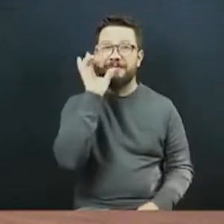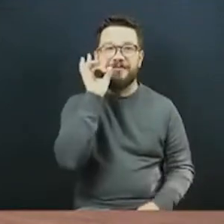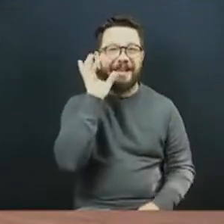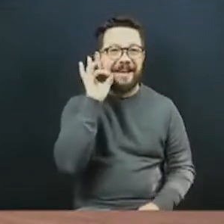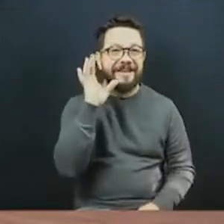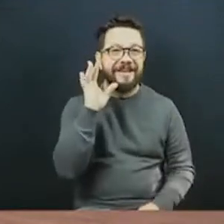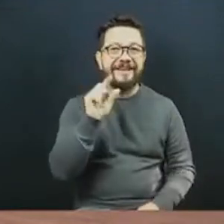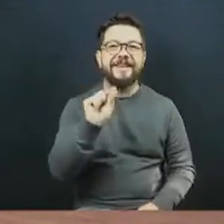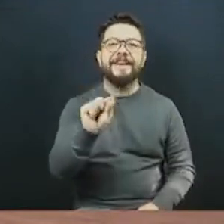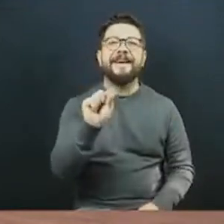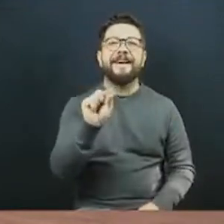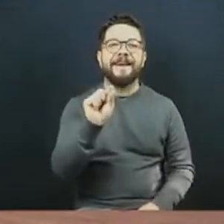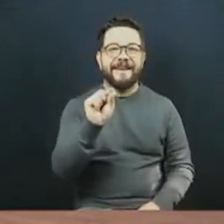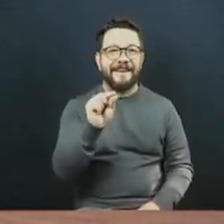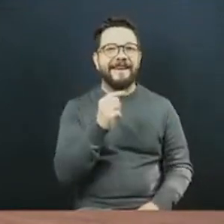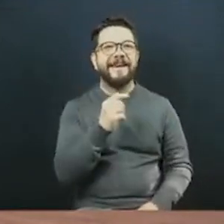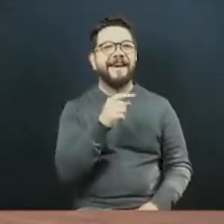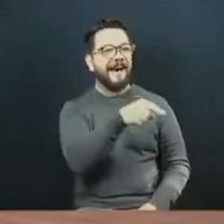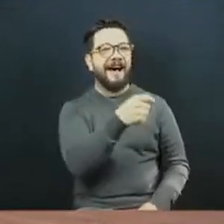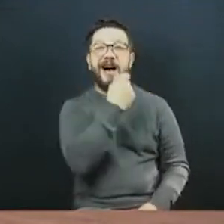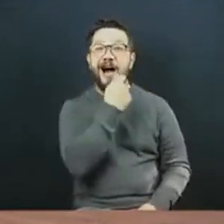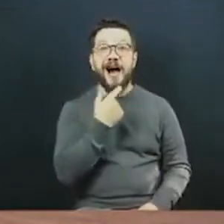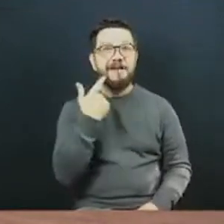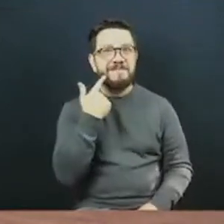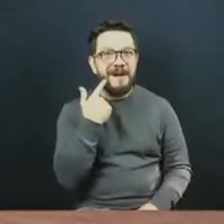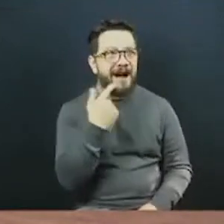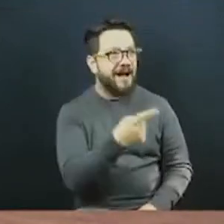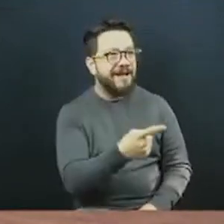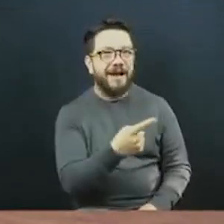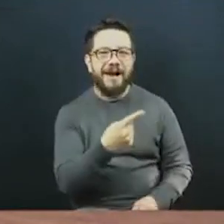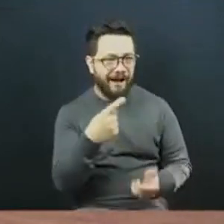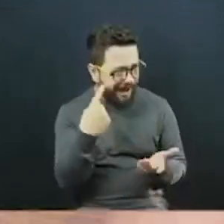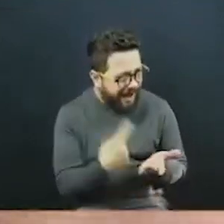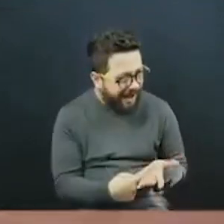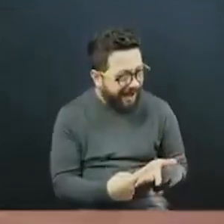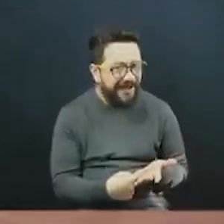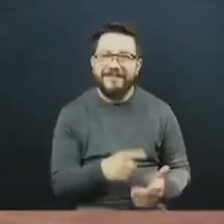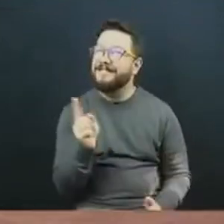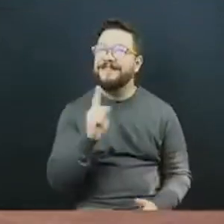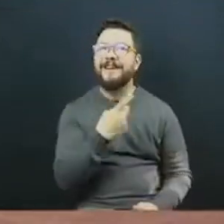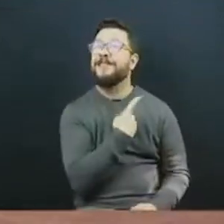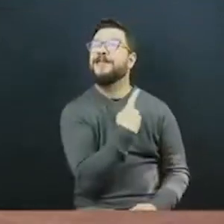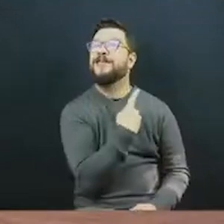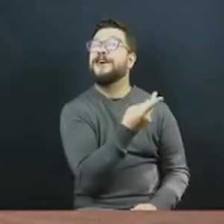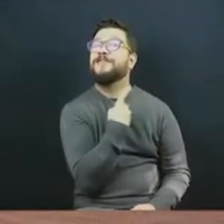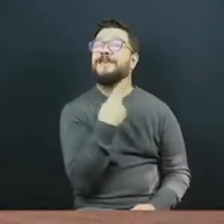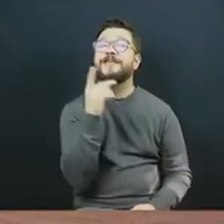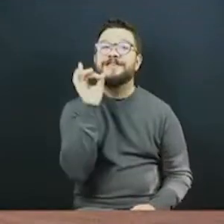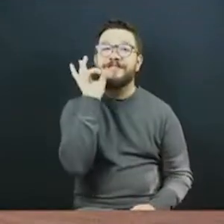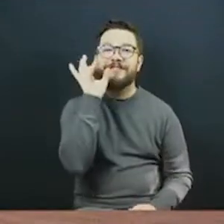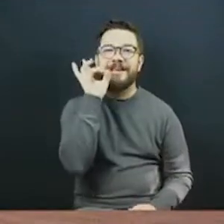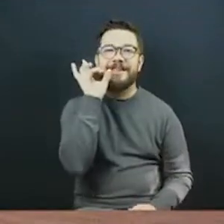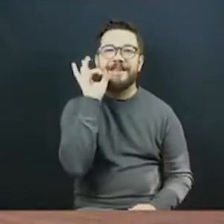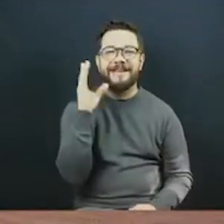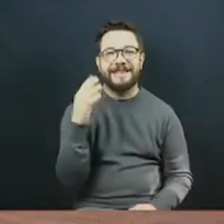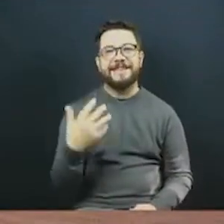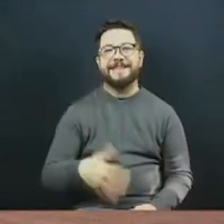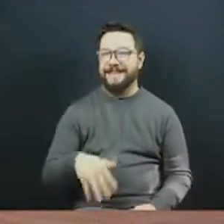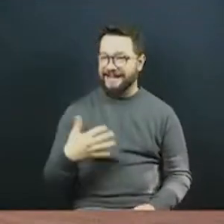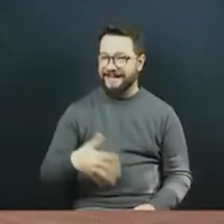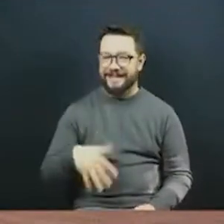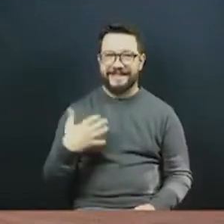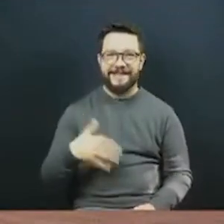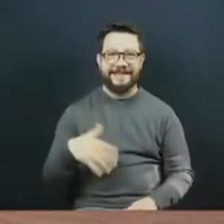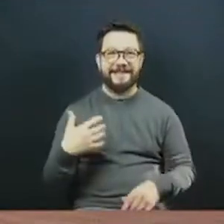a minha colega de bancada, eu e a Maria também, não combinamos, mas viemos as duas de verde. Então, eu vou aproveitar e falar